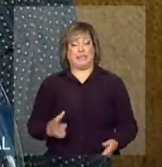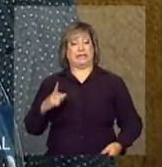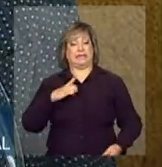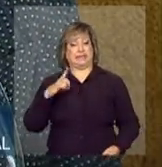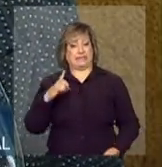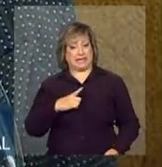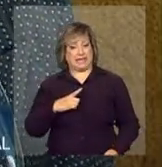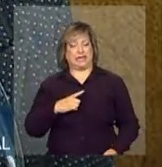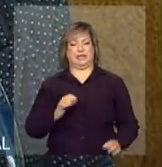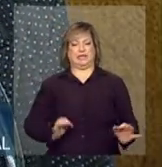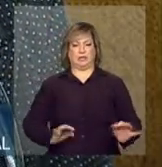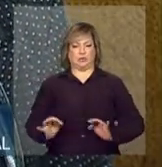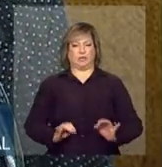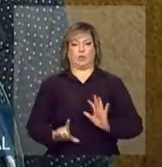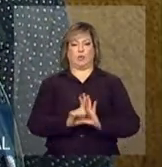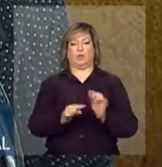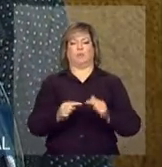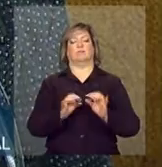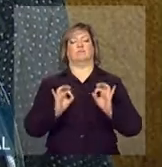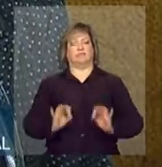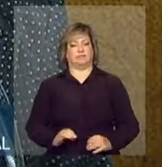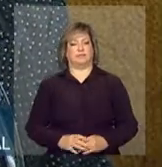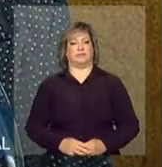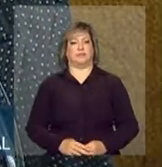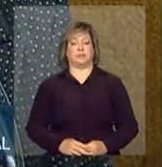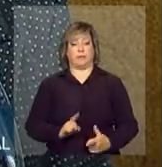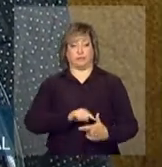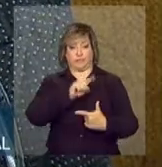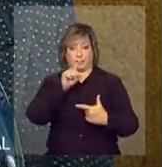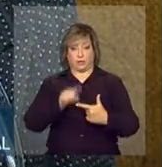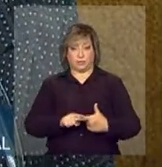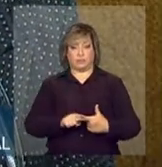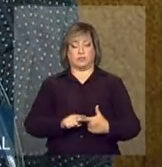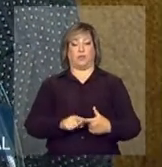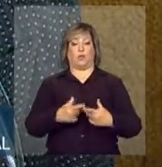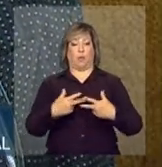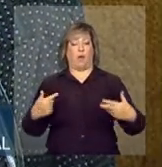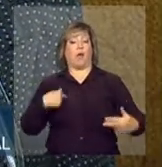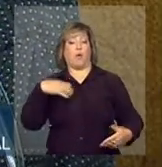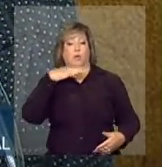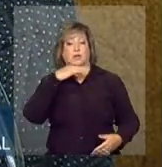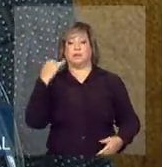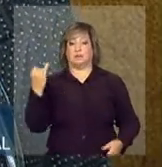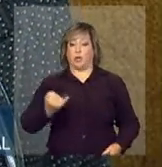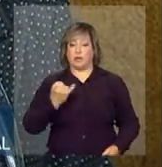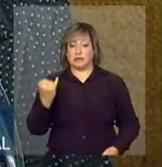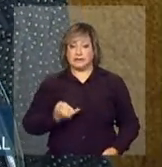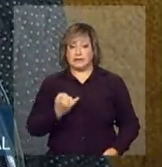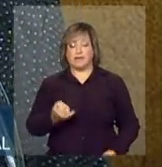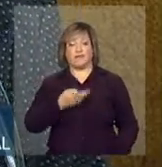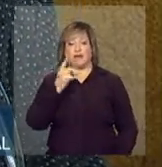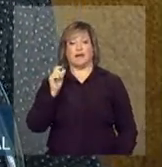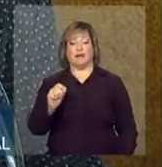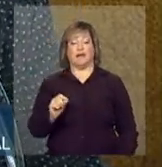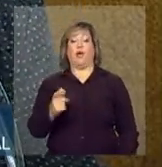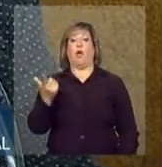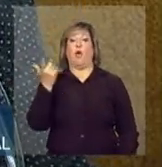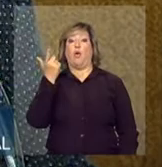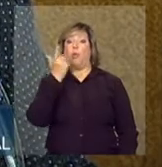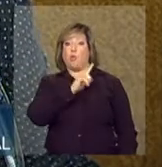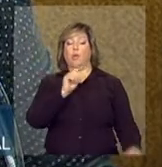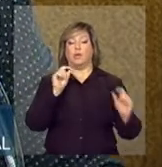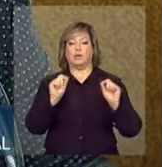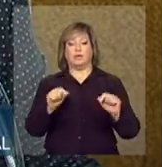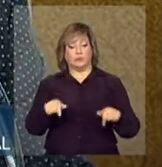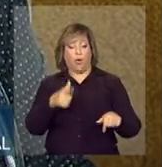toda uma estrutura legal organizada. Segunda questão que eu acho que é importante registrar, que é conquista, e a conquista